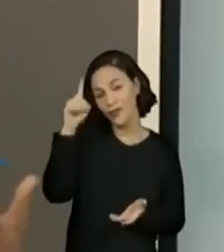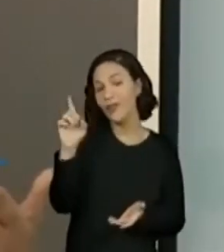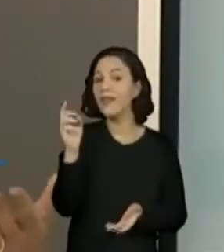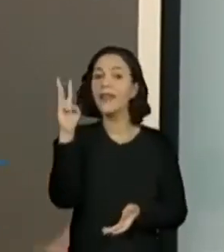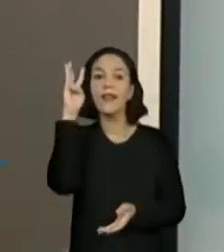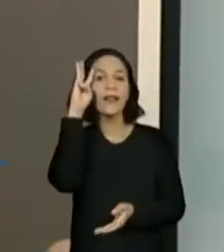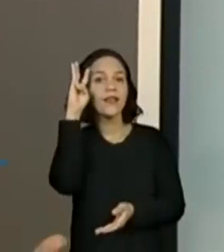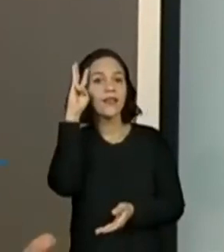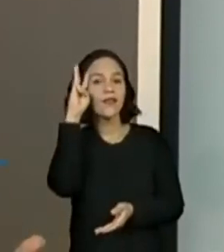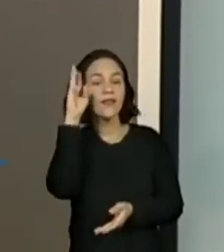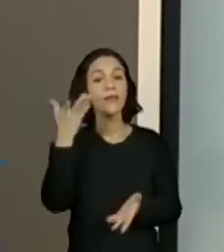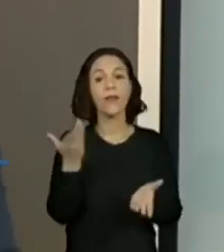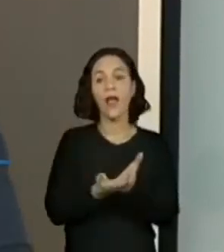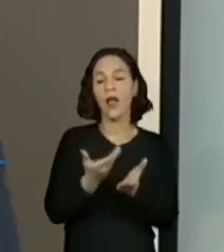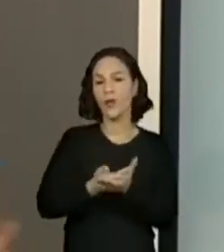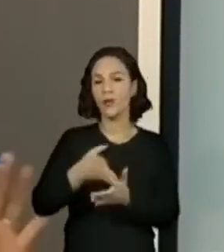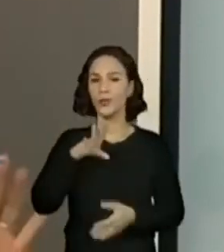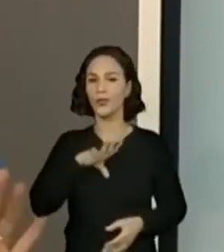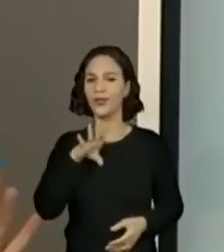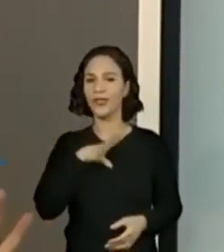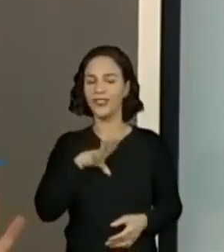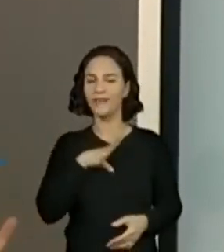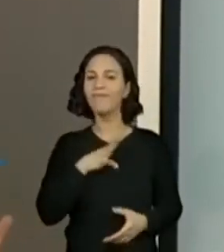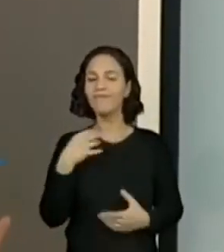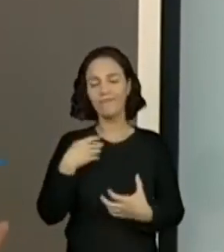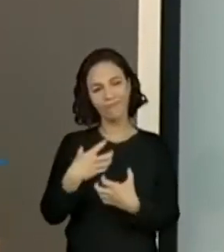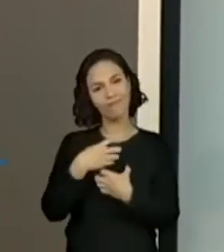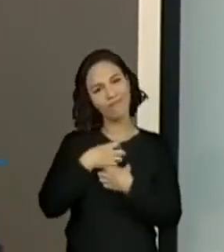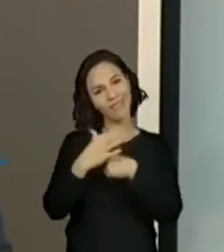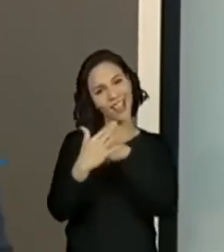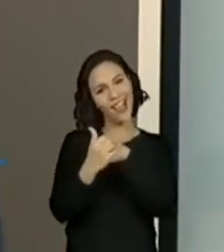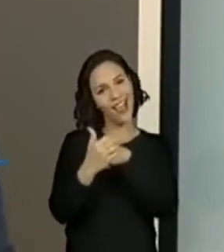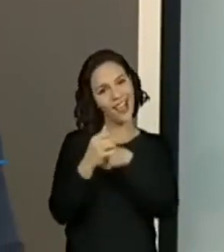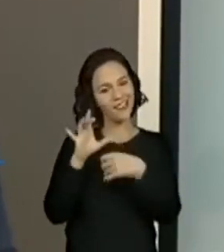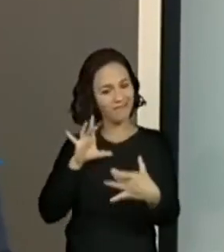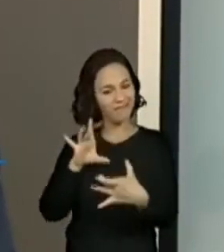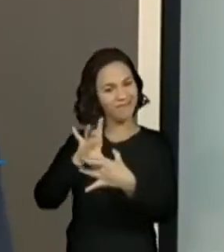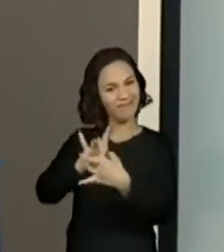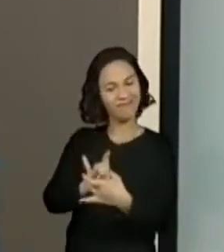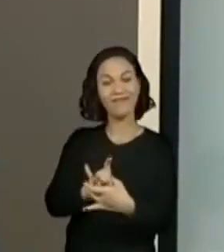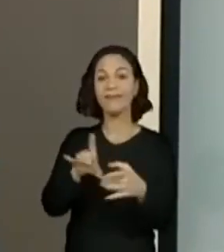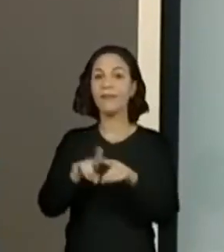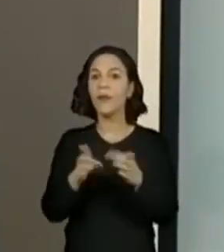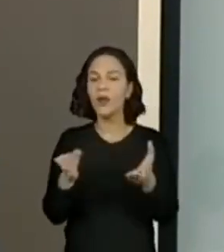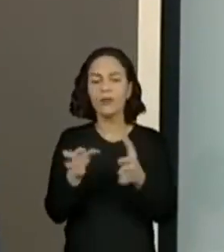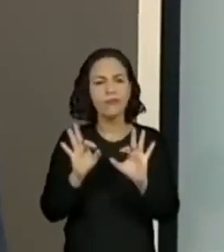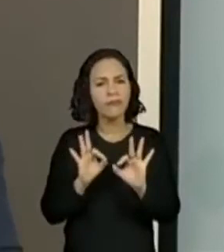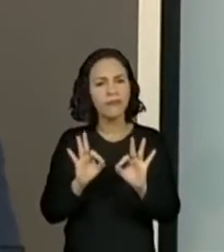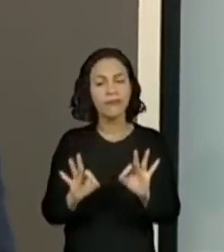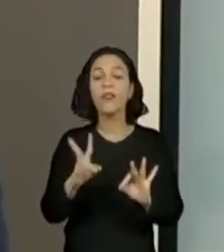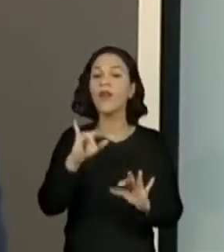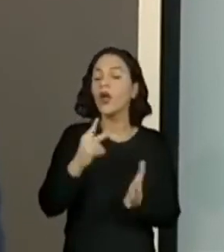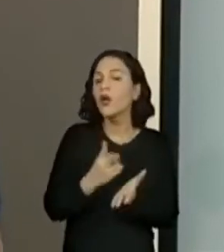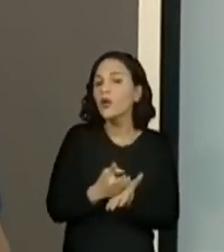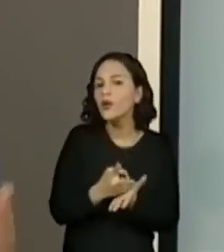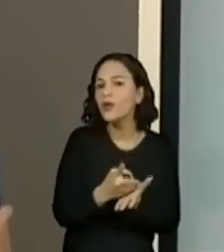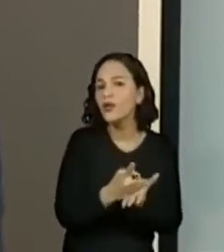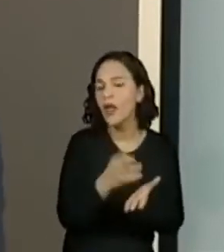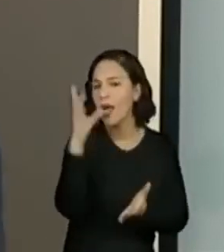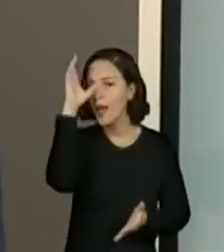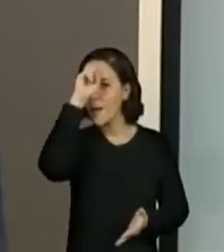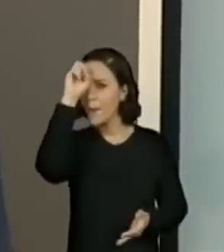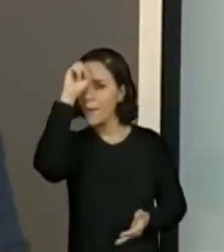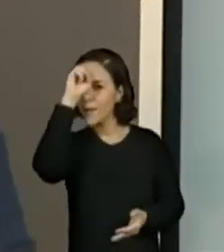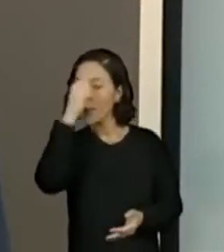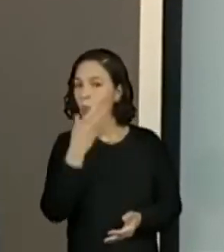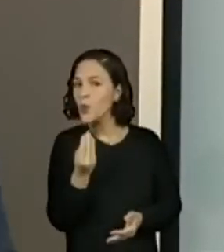nossa aula de língua portuguesa. Sinto o carinho de vocês aqui e, com certeza, hoje a gente vai continuar aprendendo muito